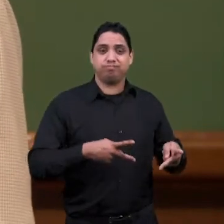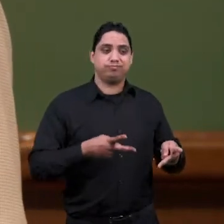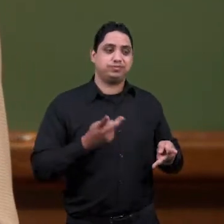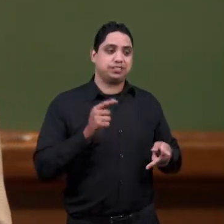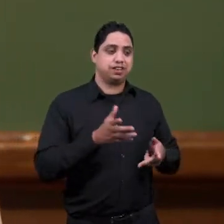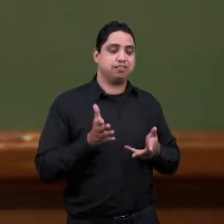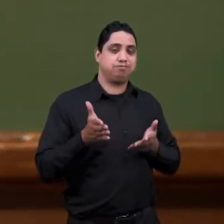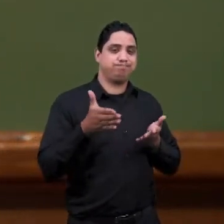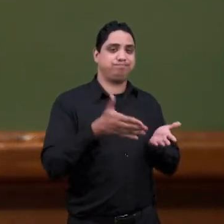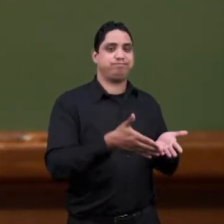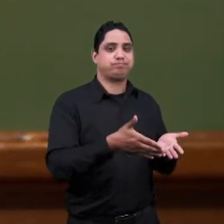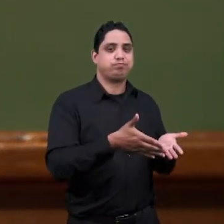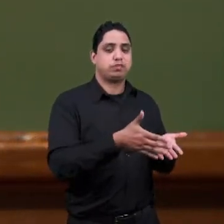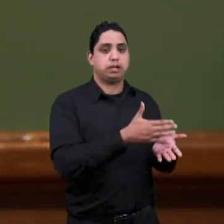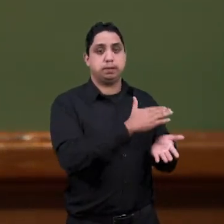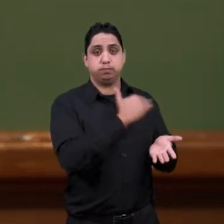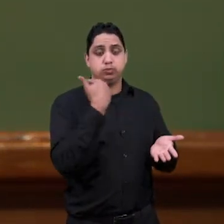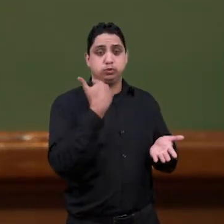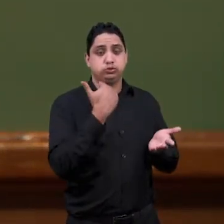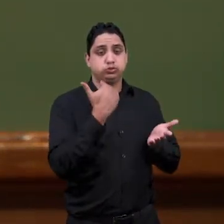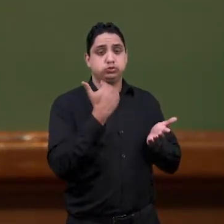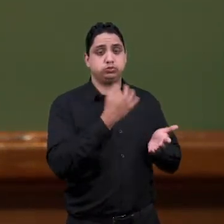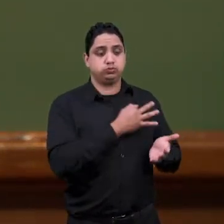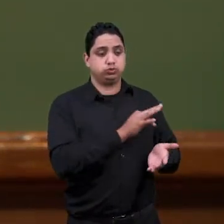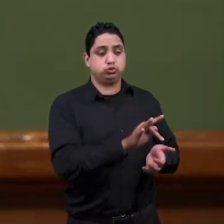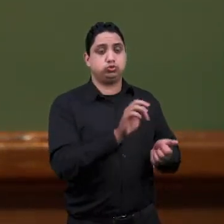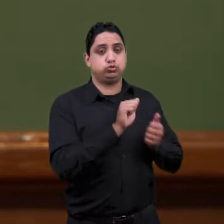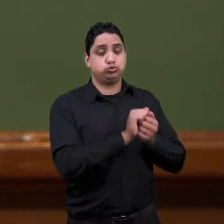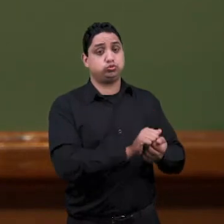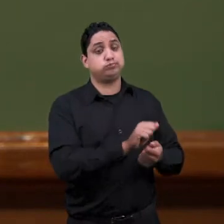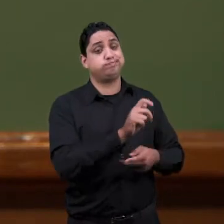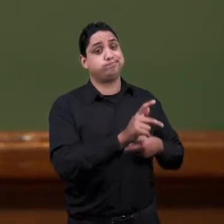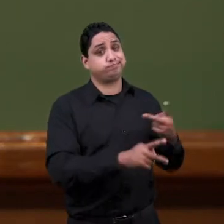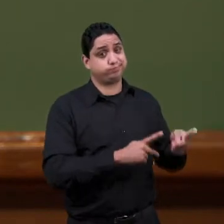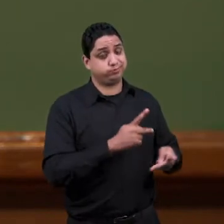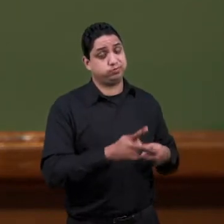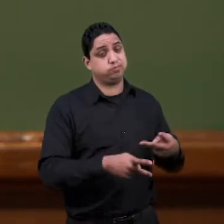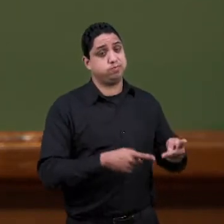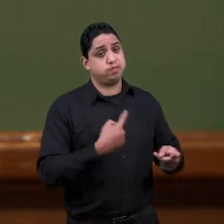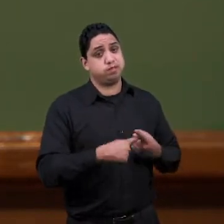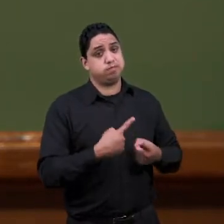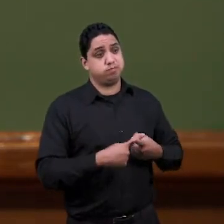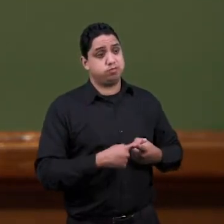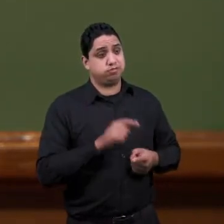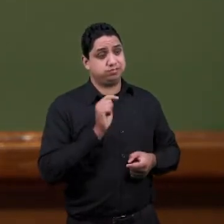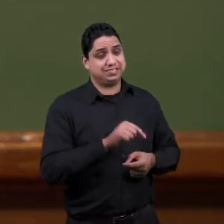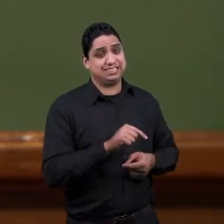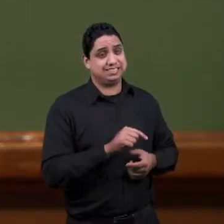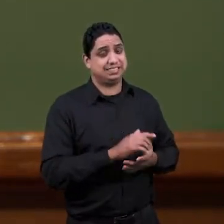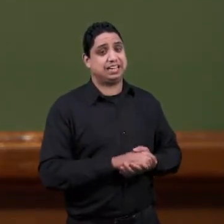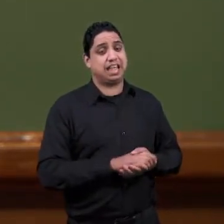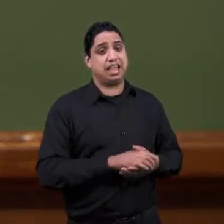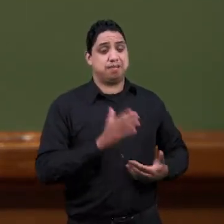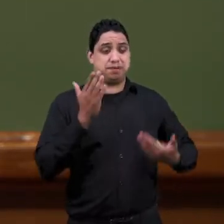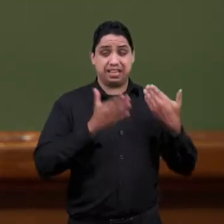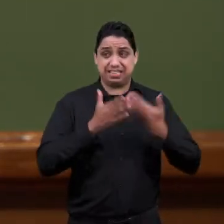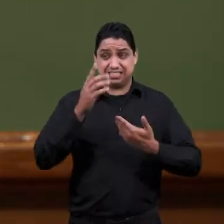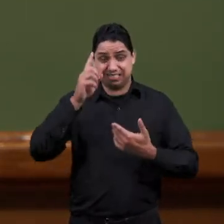ele cai nas mãos dos filisteus juntamente com o povo, porque a sua condição diante de Deus